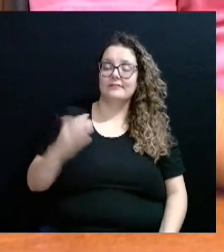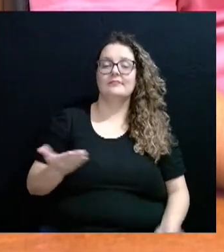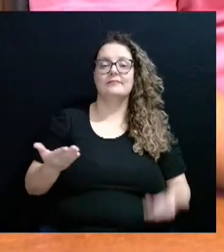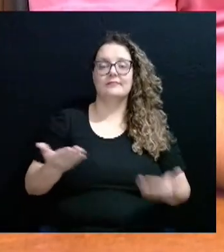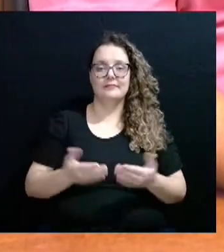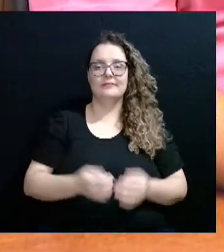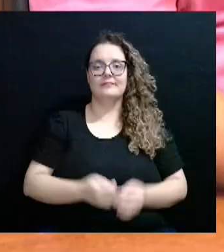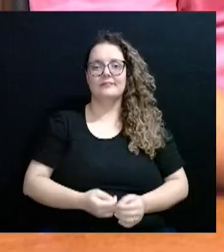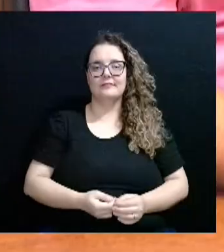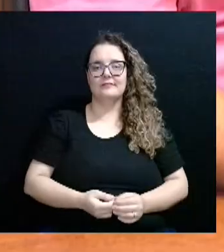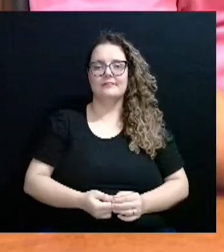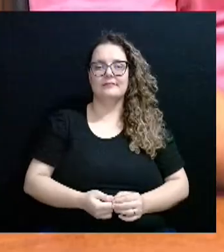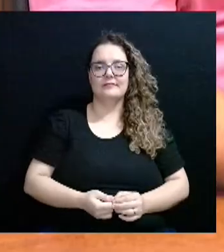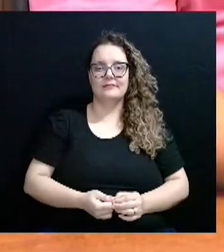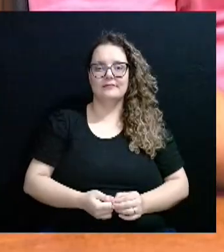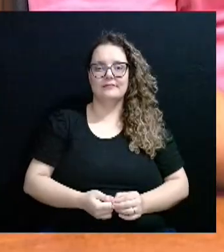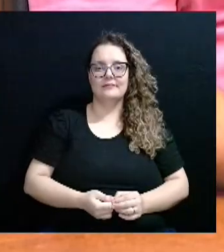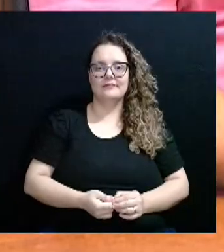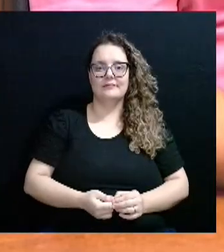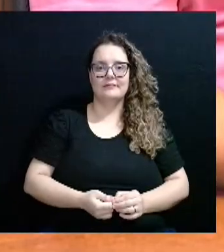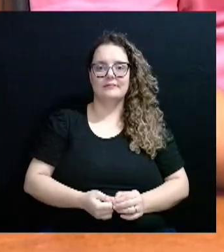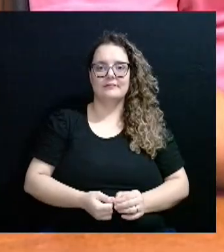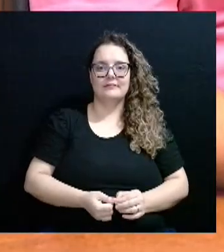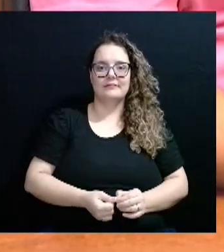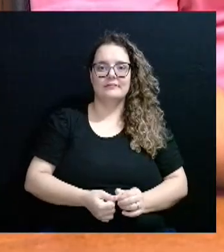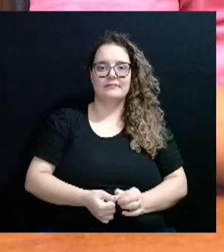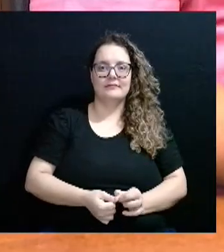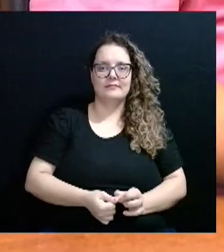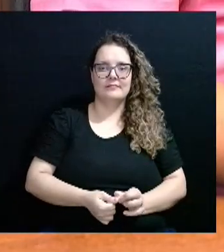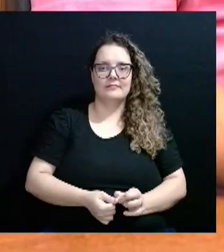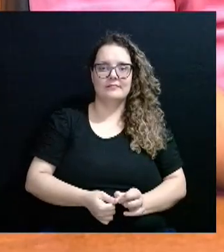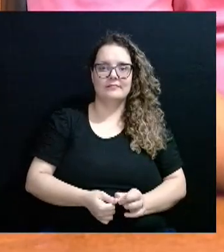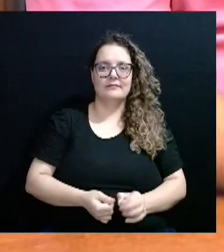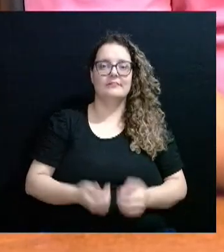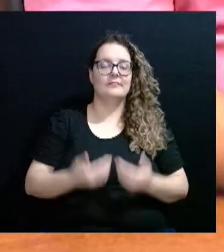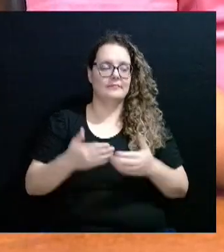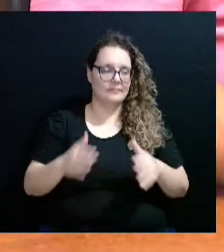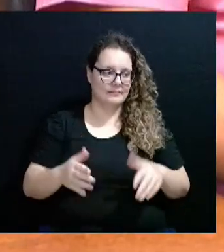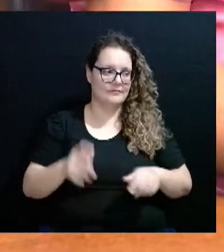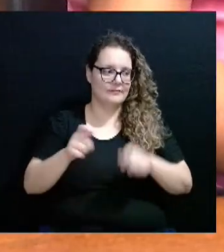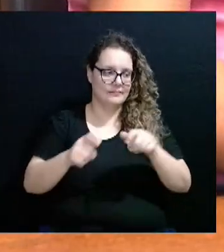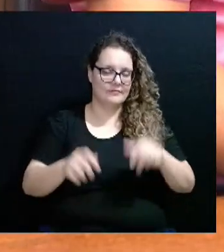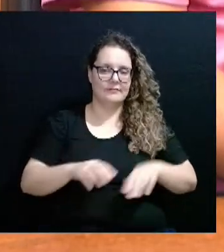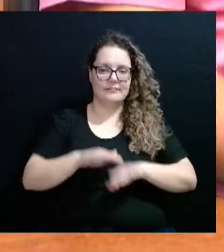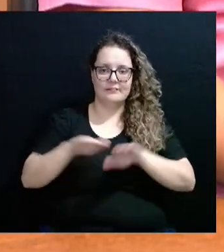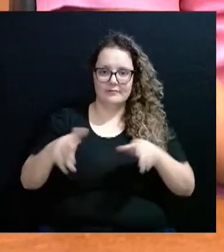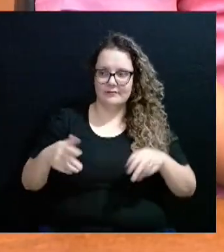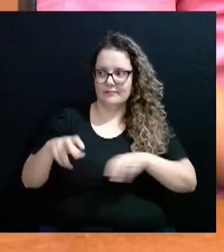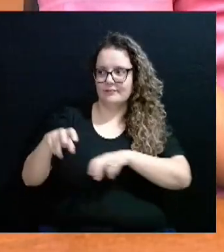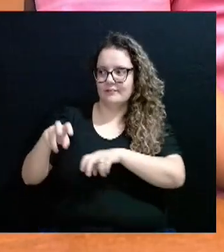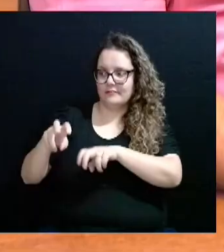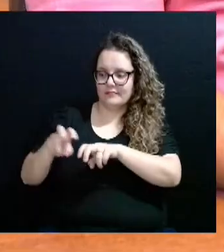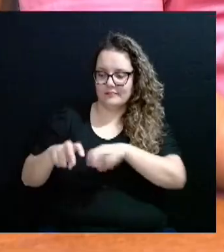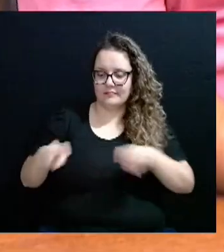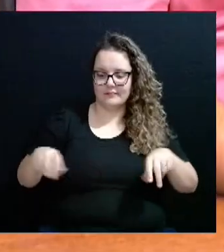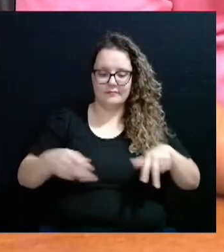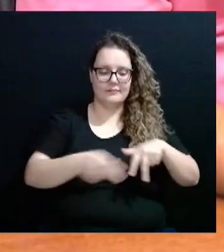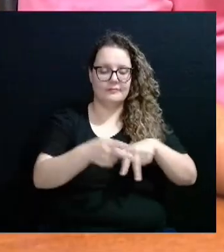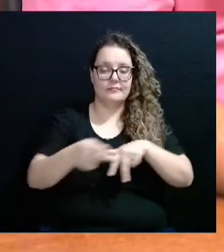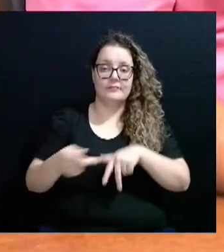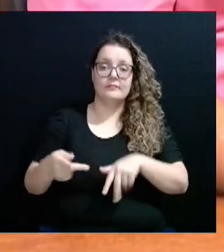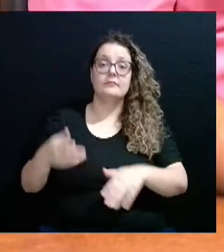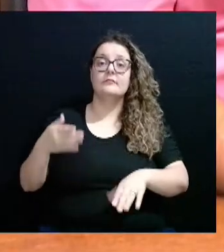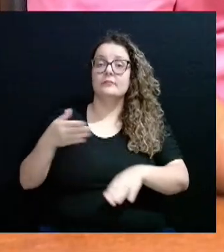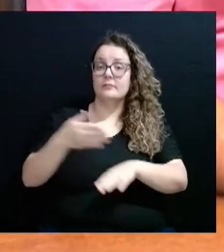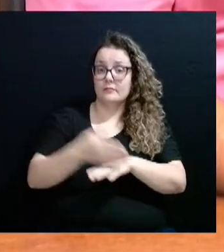Eu vou passar agora a palavra às pessoas que estão aqui na mesa, porque são pessoas que também fazem parte desse